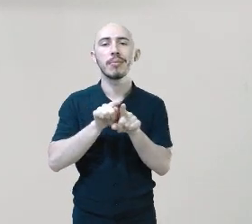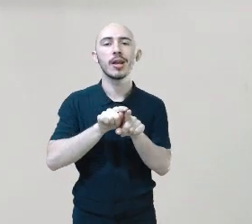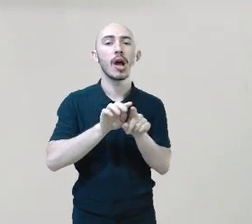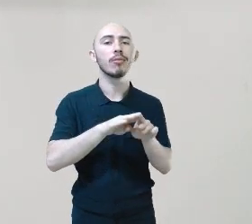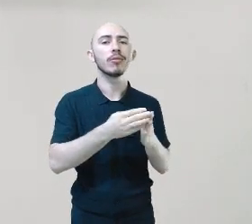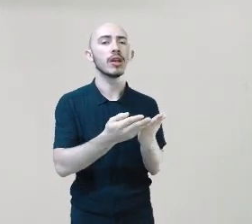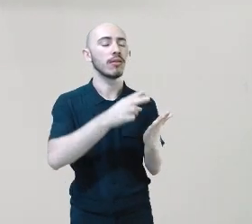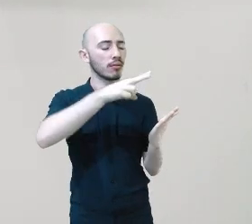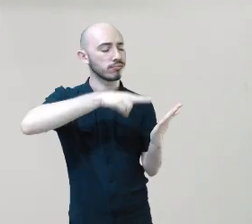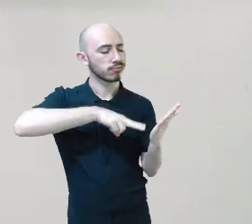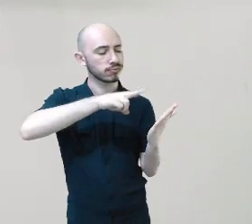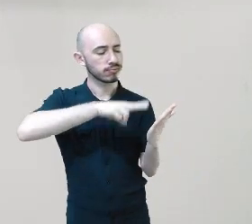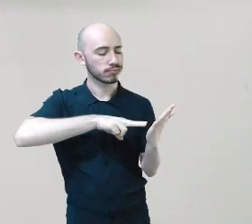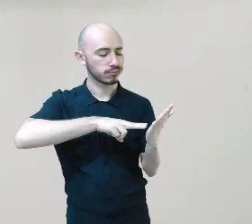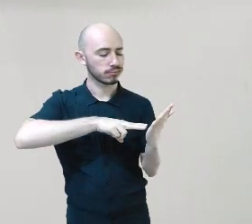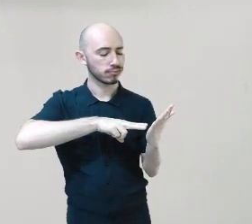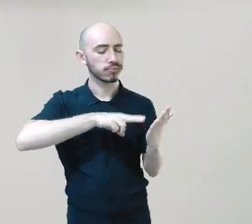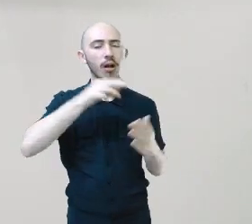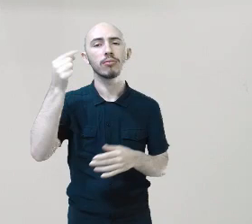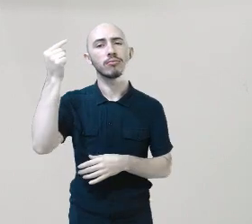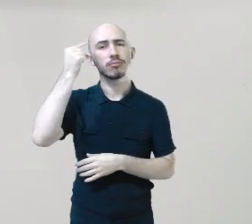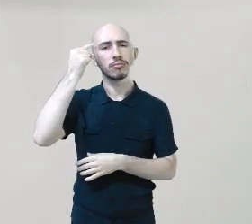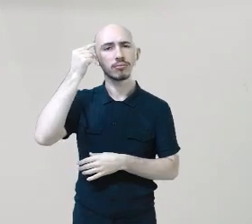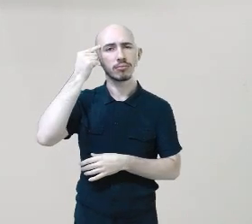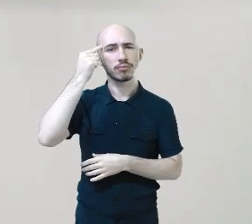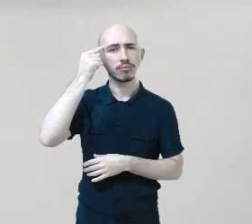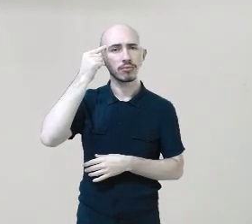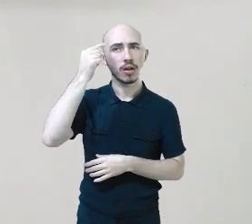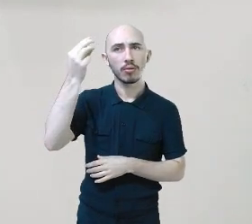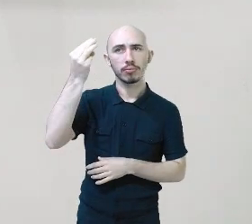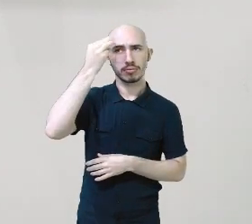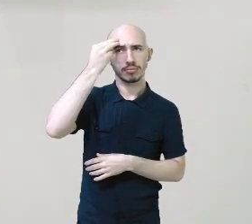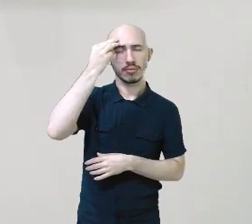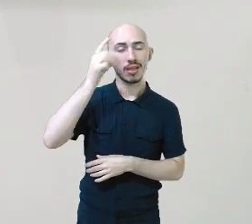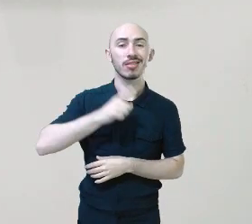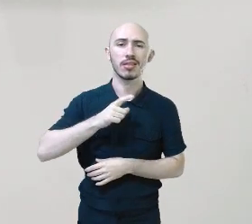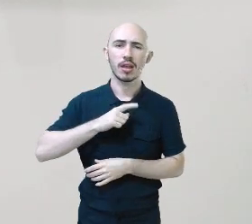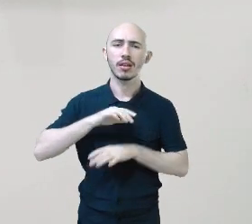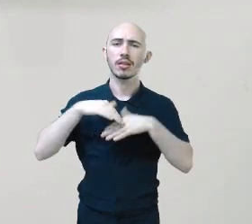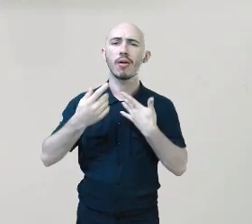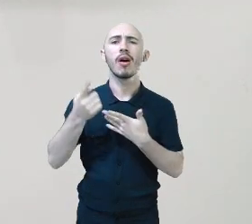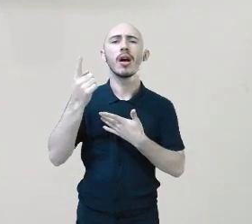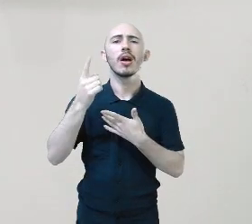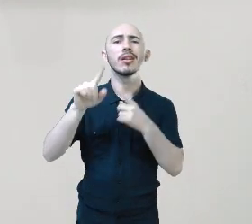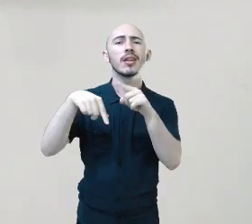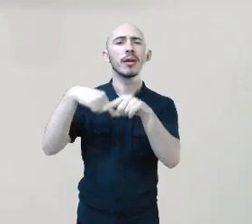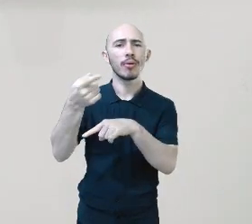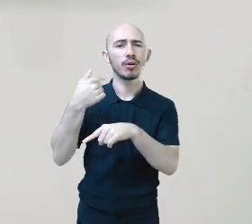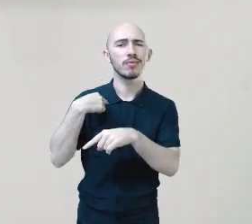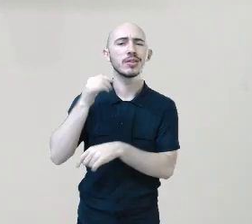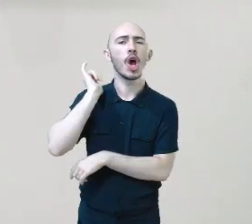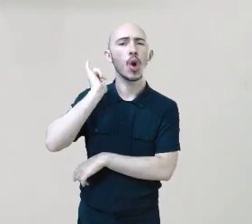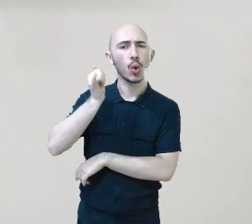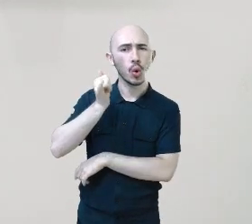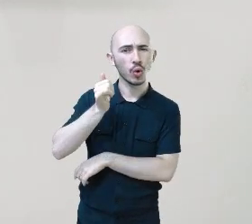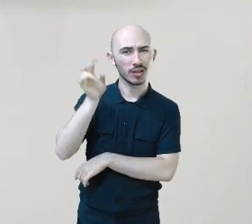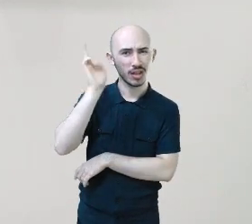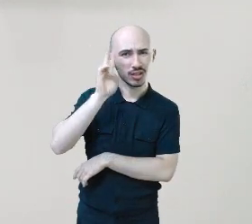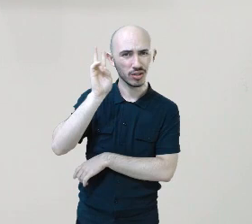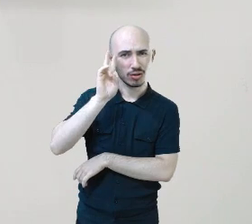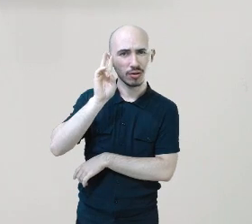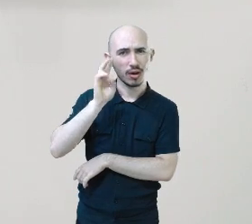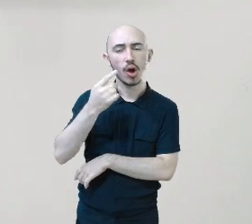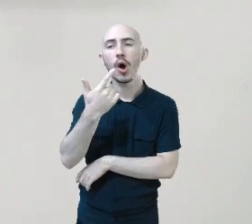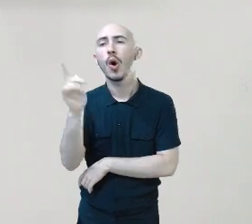livro, isso vai estar ali na sua mente. Você conta essa história. E depois, será que essa pessoa ela vai contar também